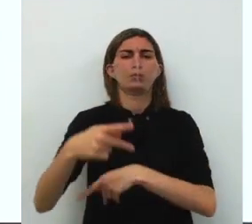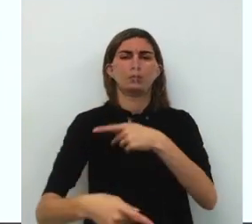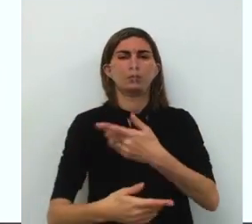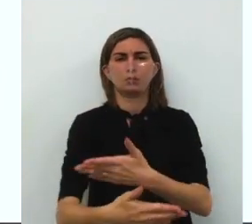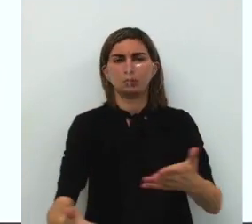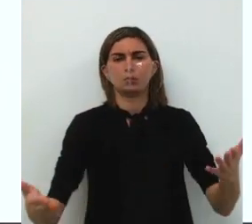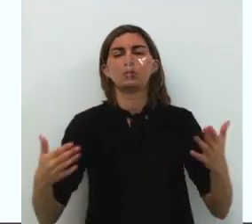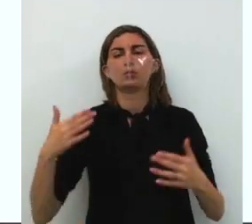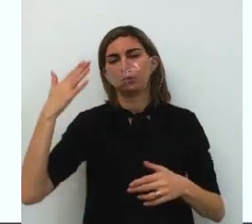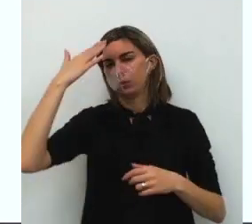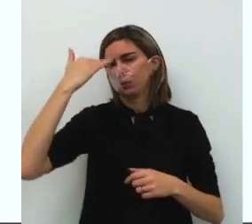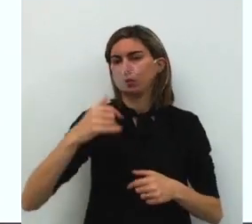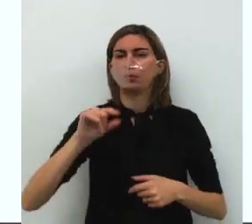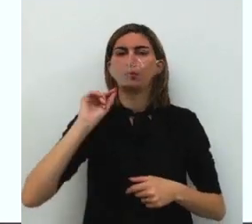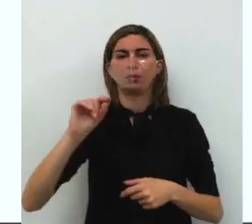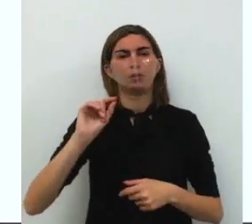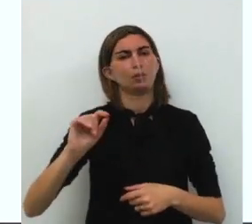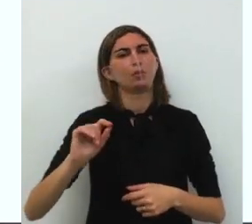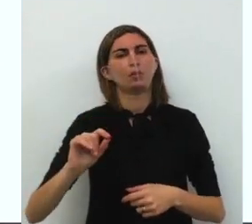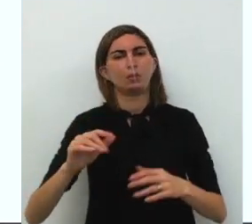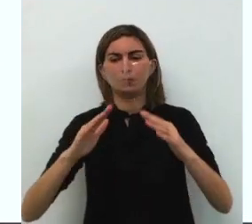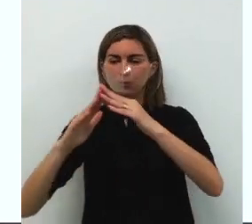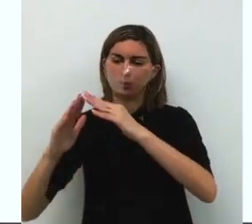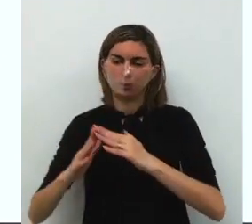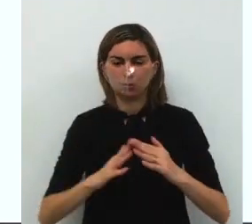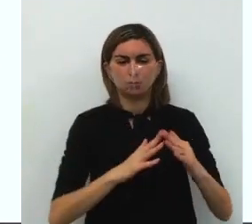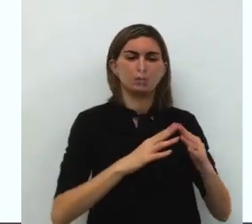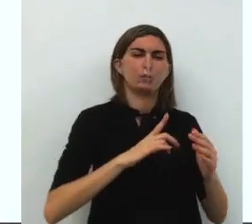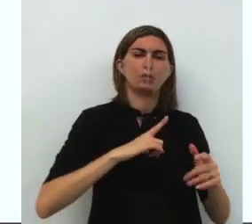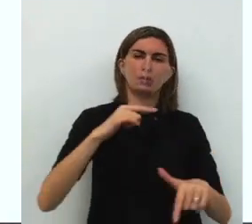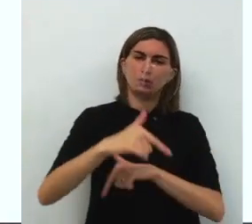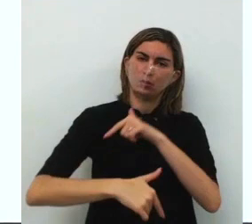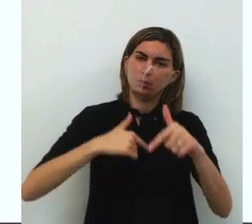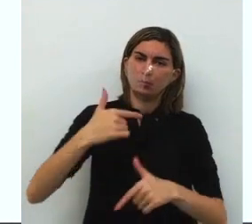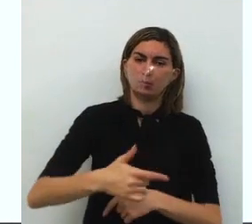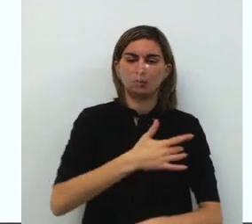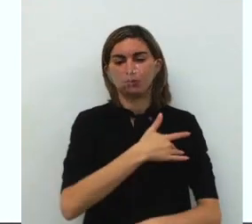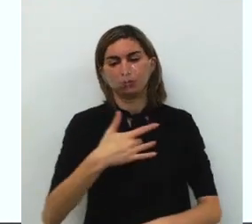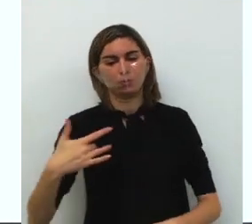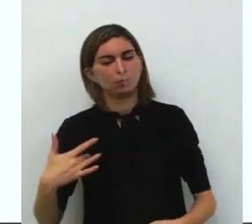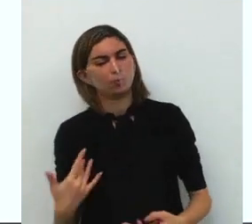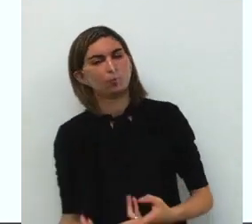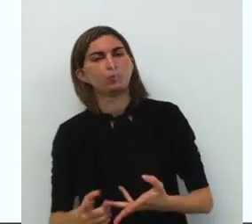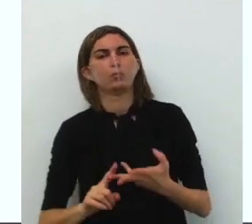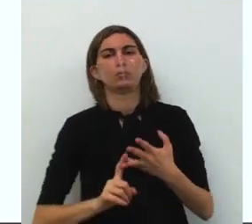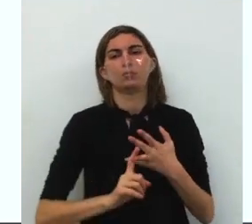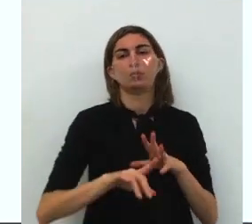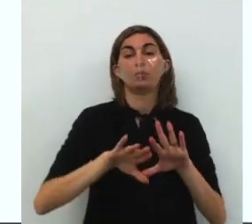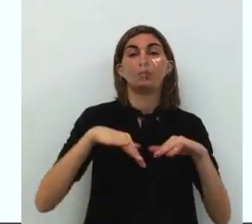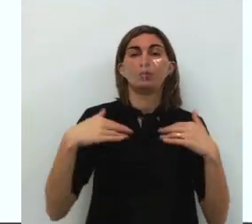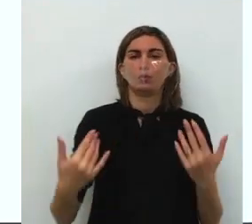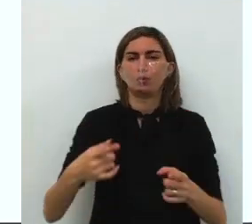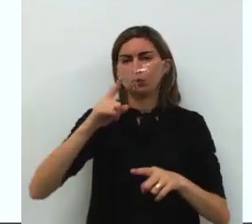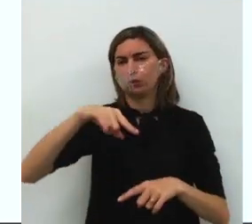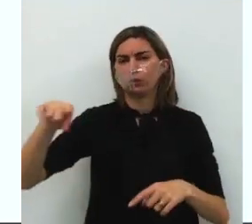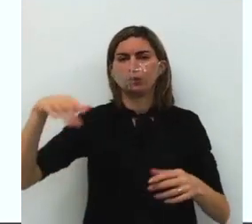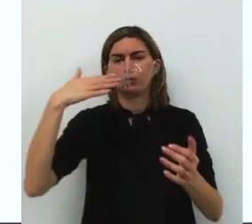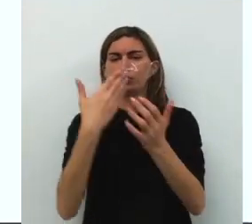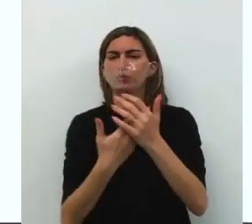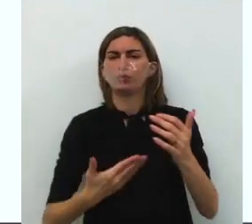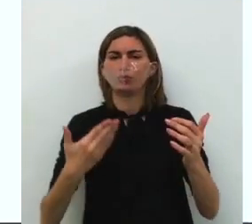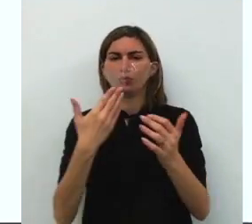população, e assim vai saber quem realmente tem moradia, tem um emprego, tem saúde, certo? Qual o nível